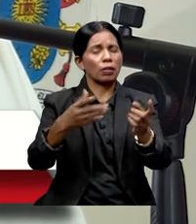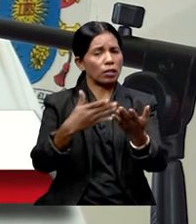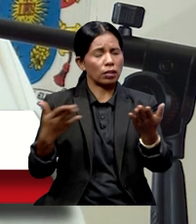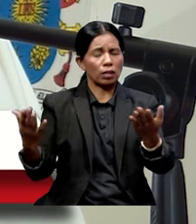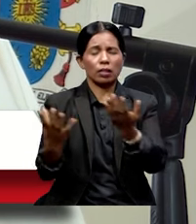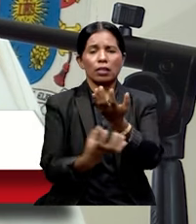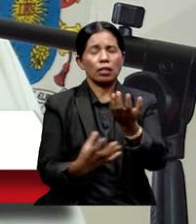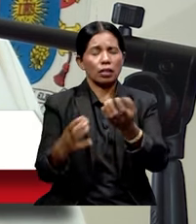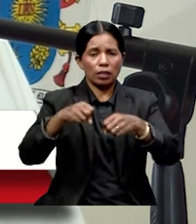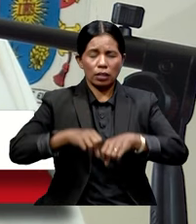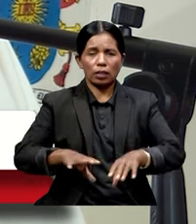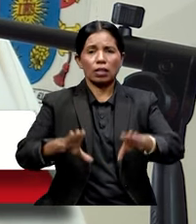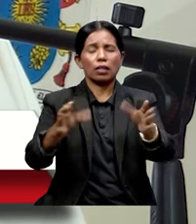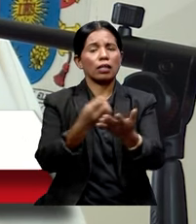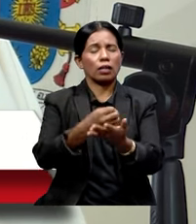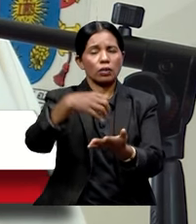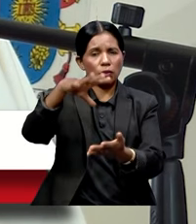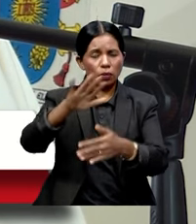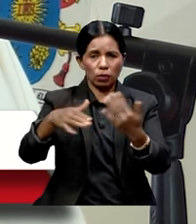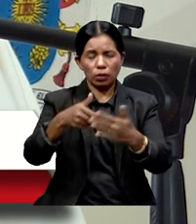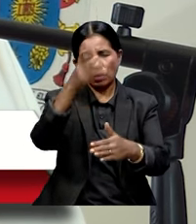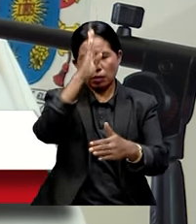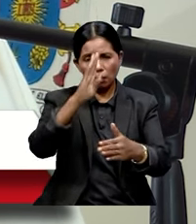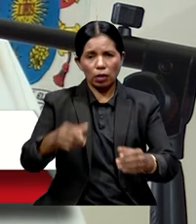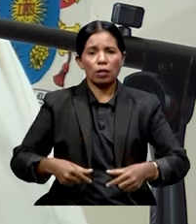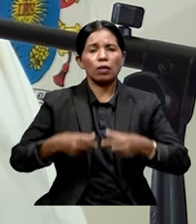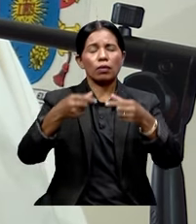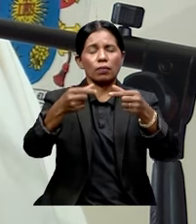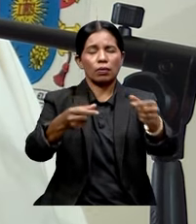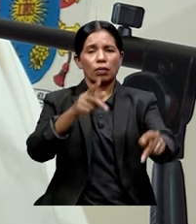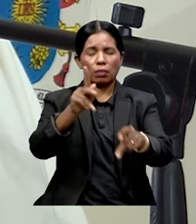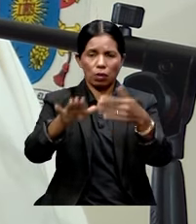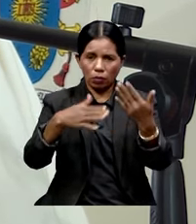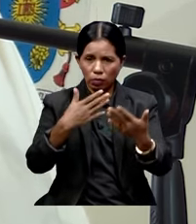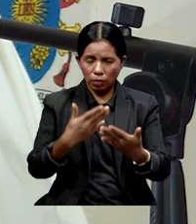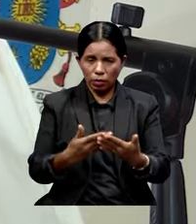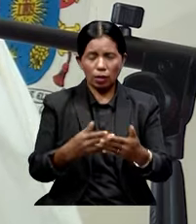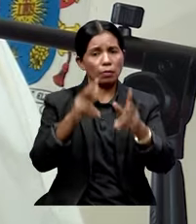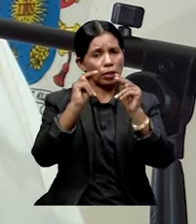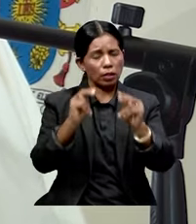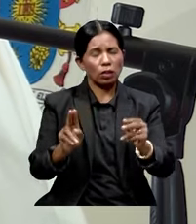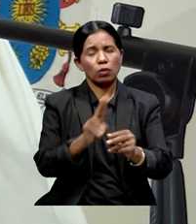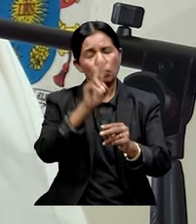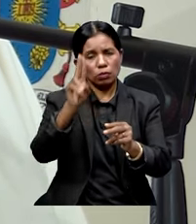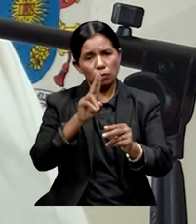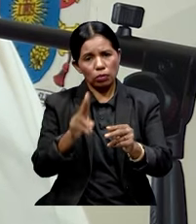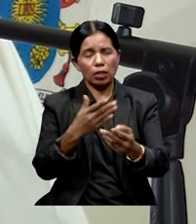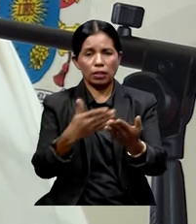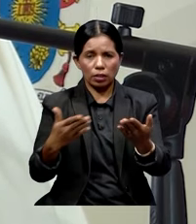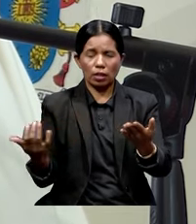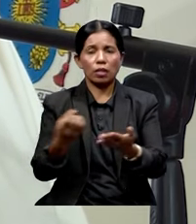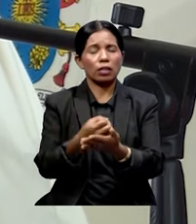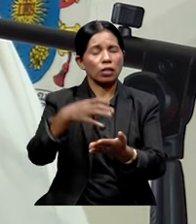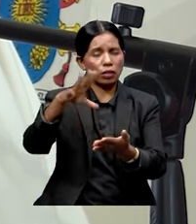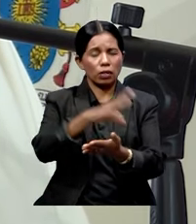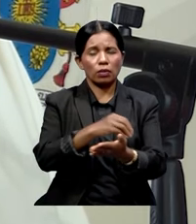rai no iha tasi, ricuso in sira ne maroma karai ba comida de potu, persija aproveita recursi sira ne, ho di